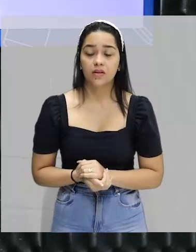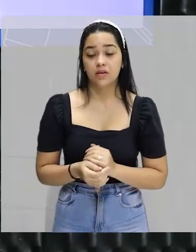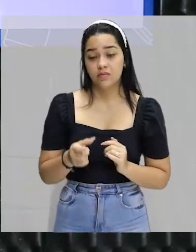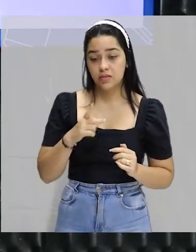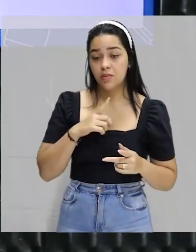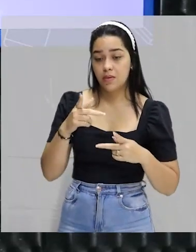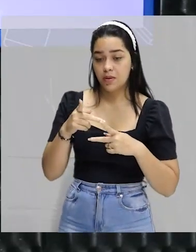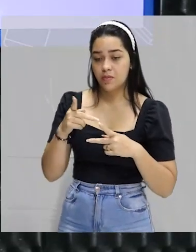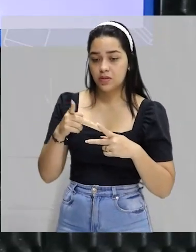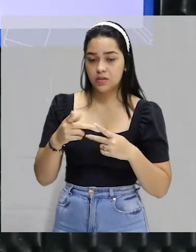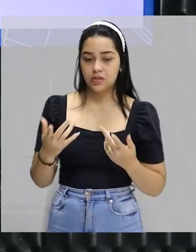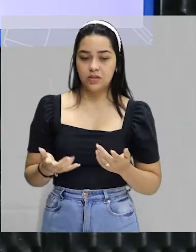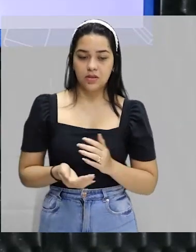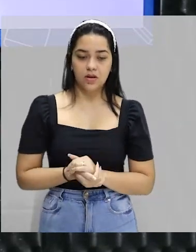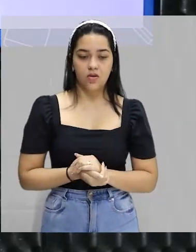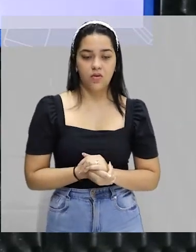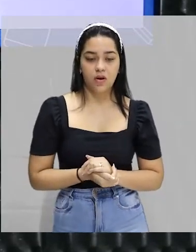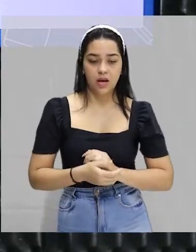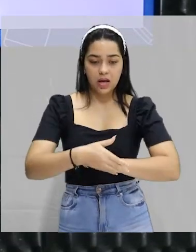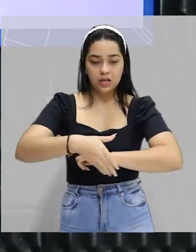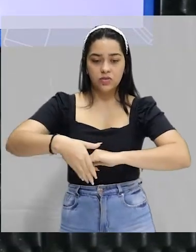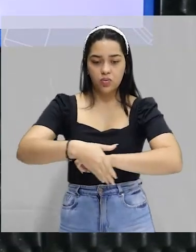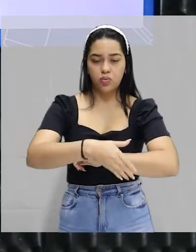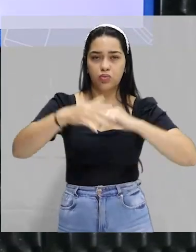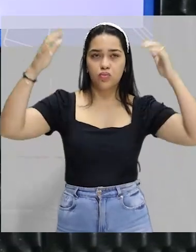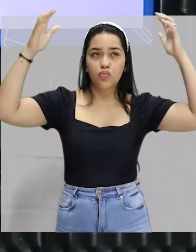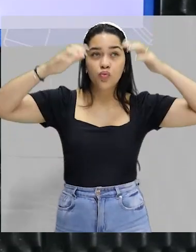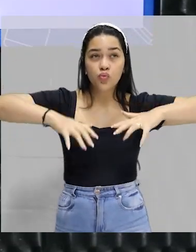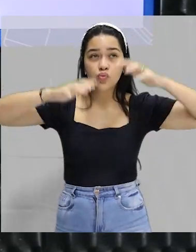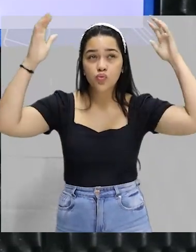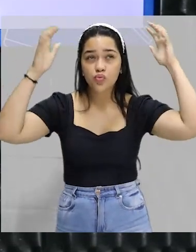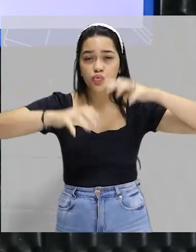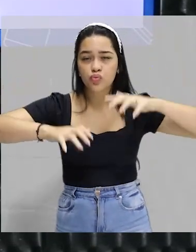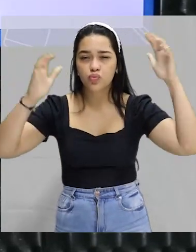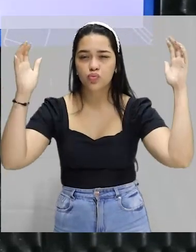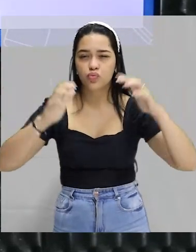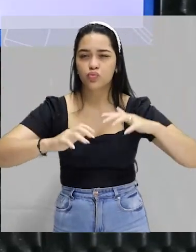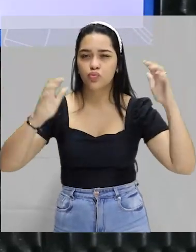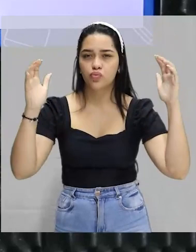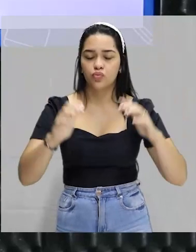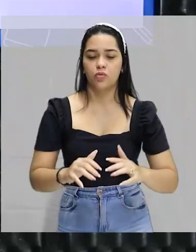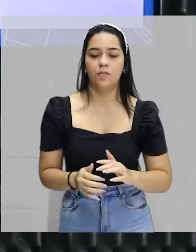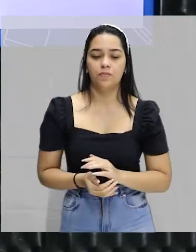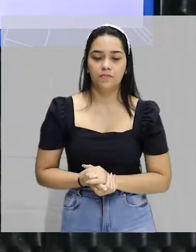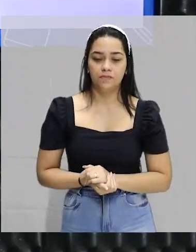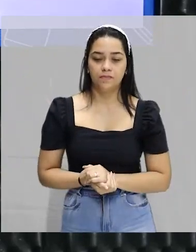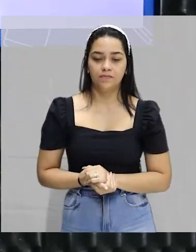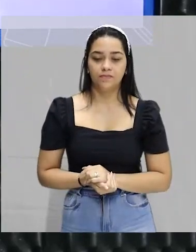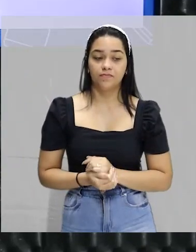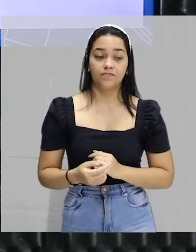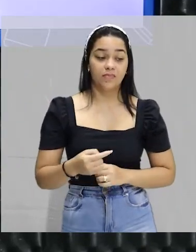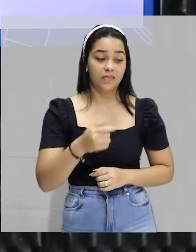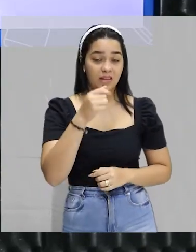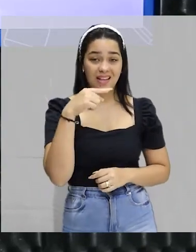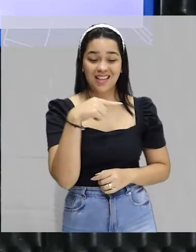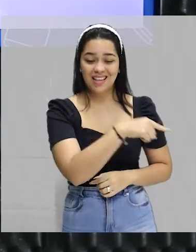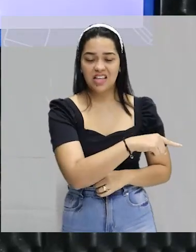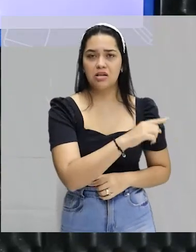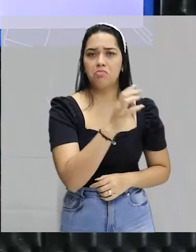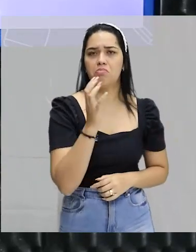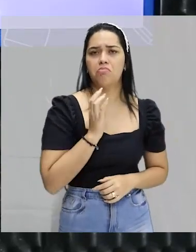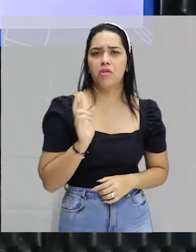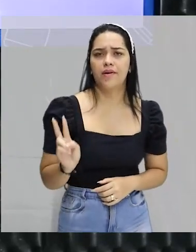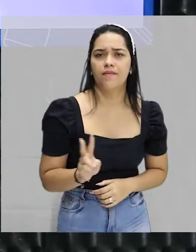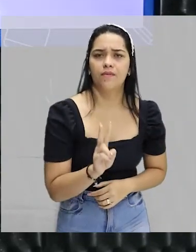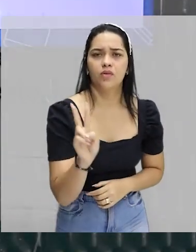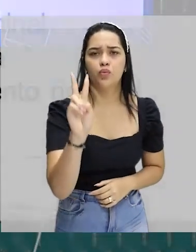uma preposição. As ruas foram lavadas pela chuva. Ele é rico em